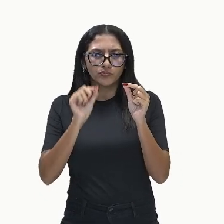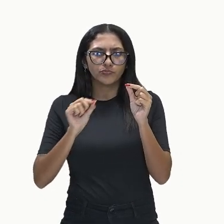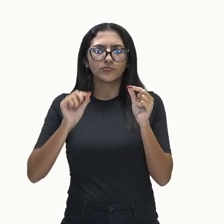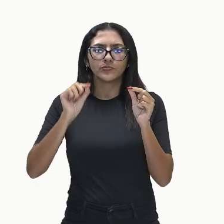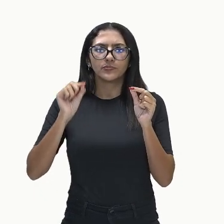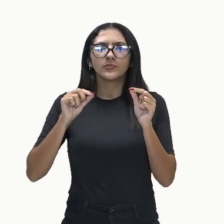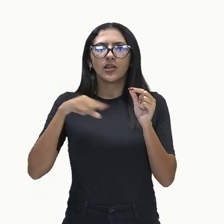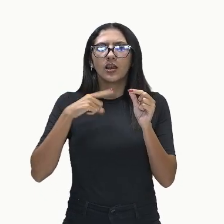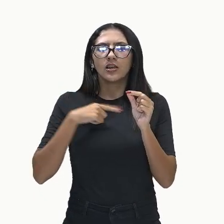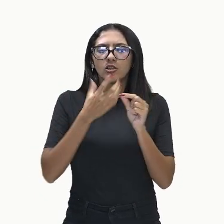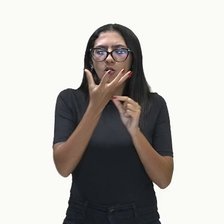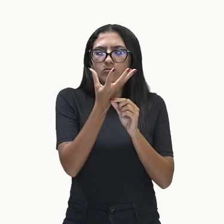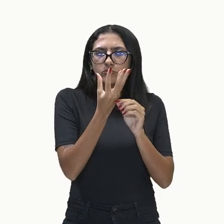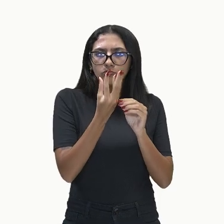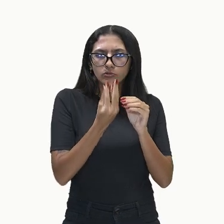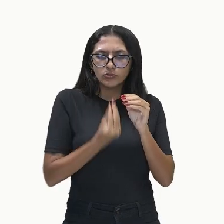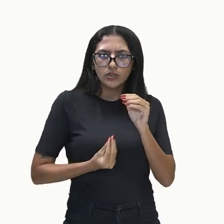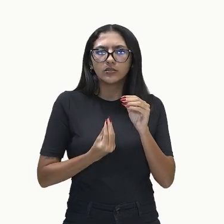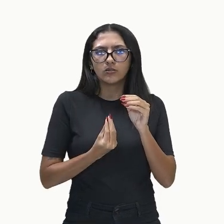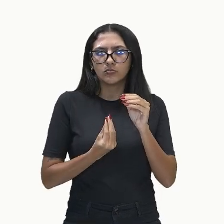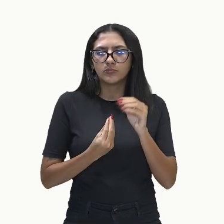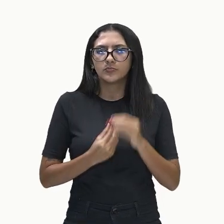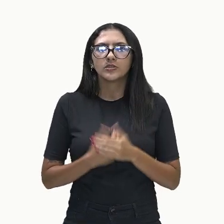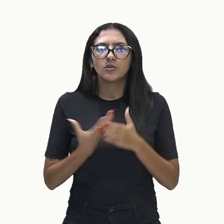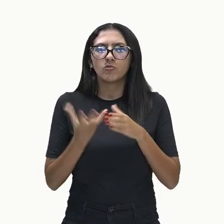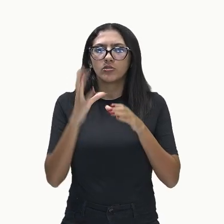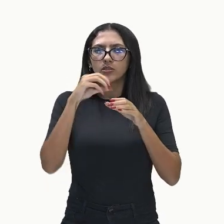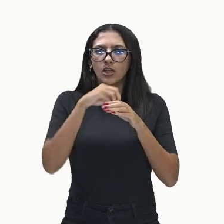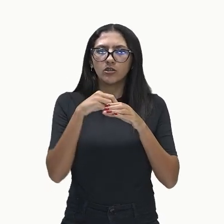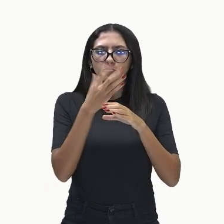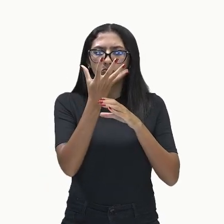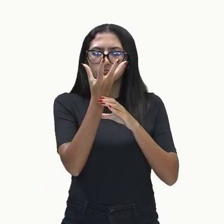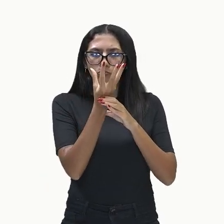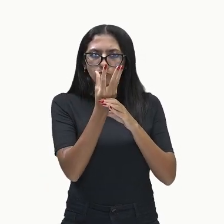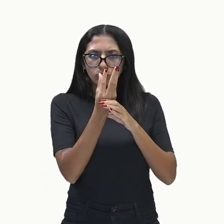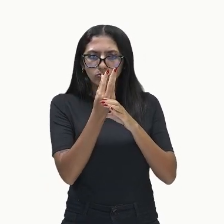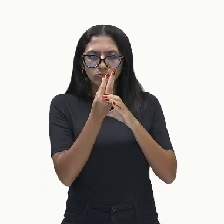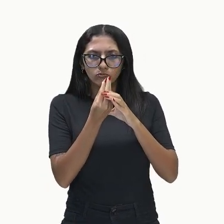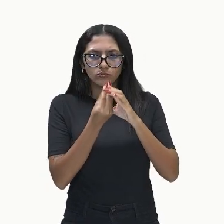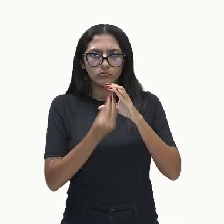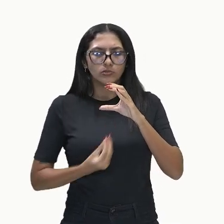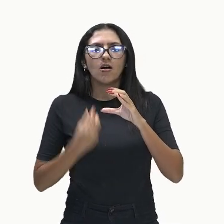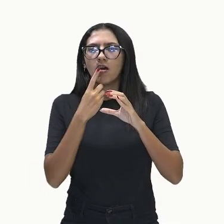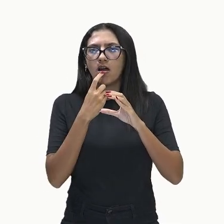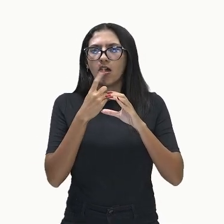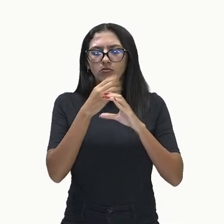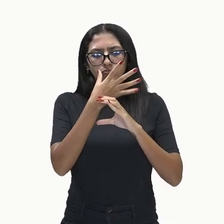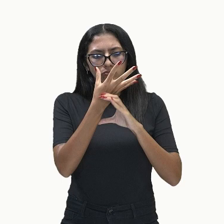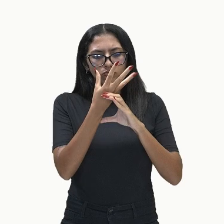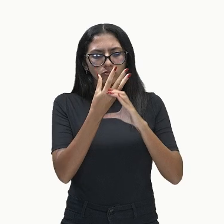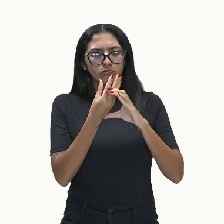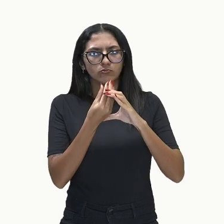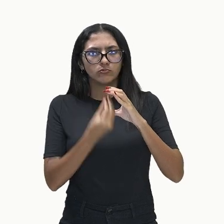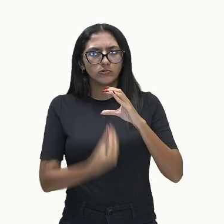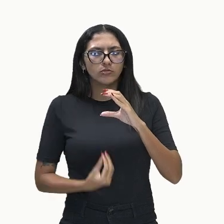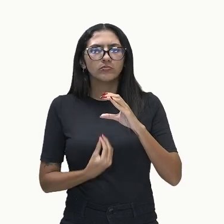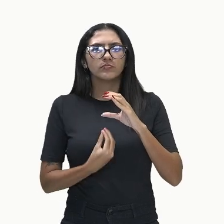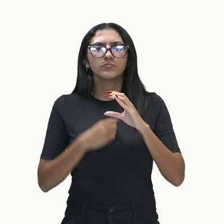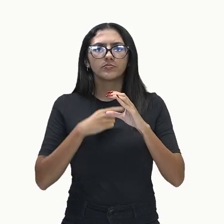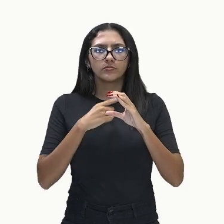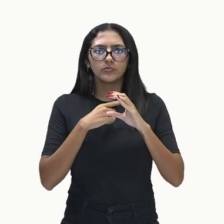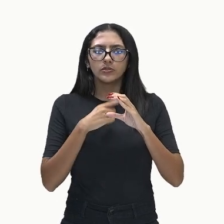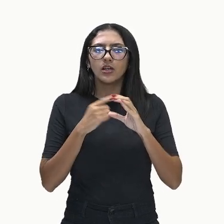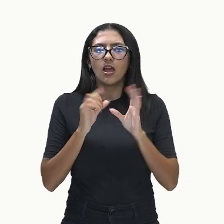A filtração. Então, por pressão osmótica, quando o sangue passa por aqui,